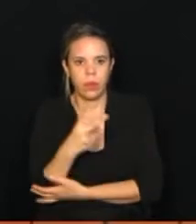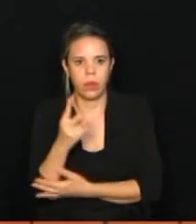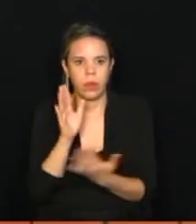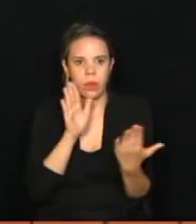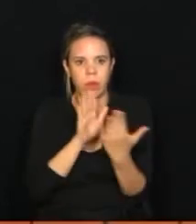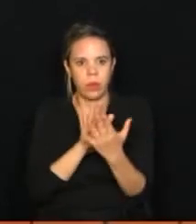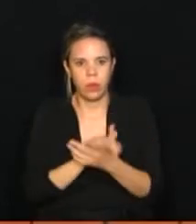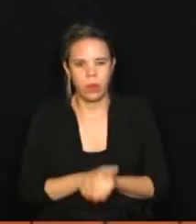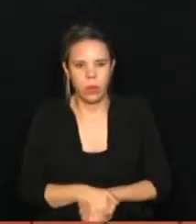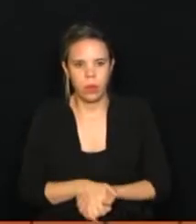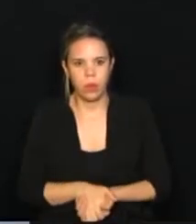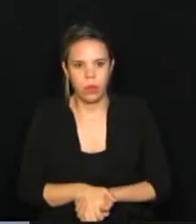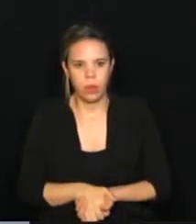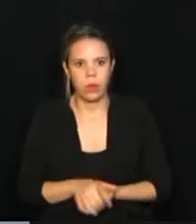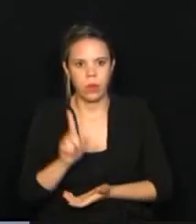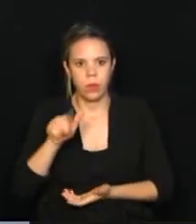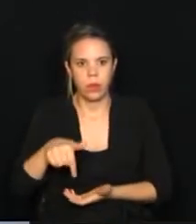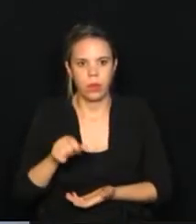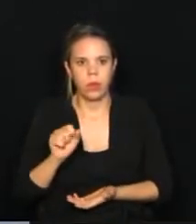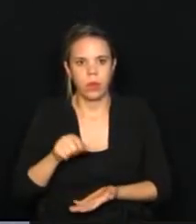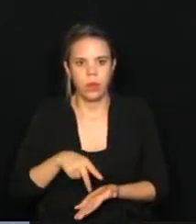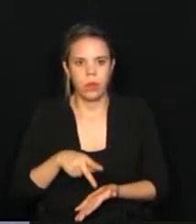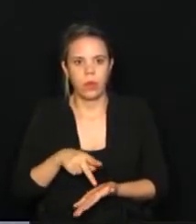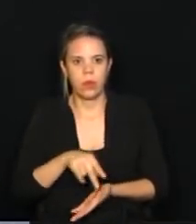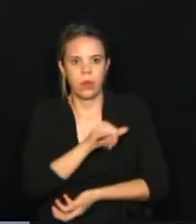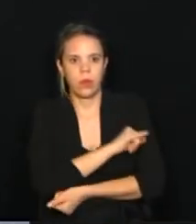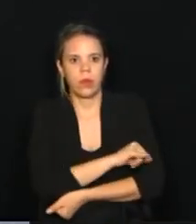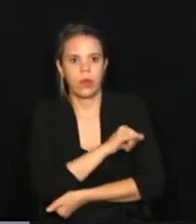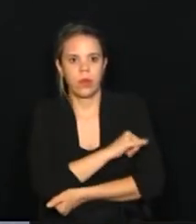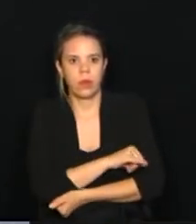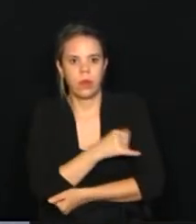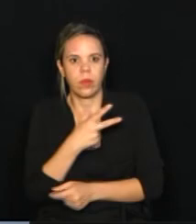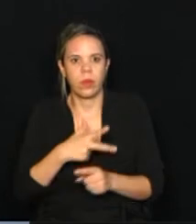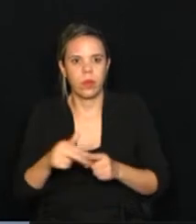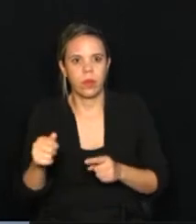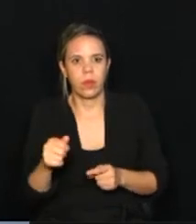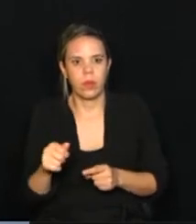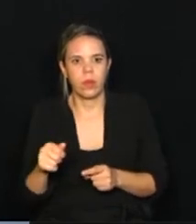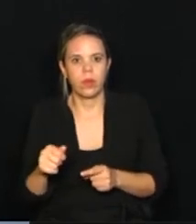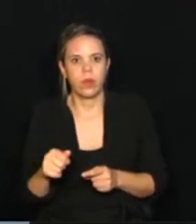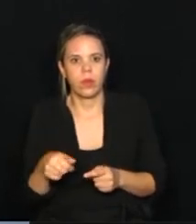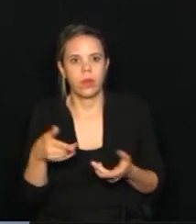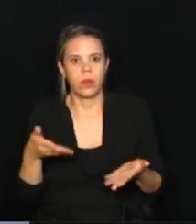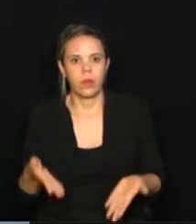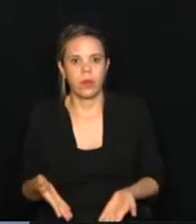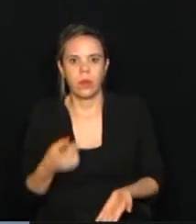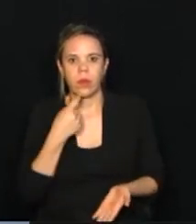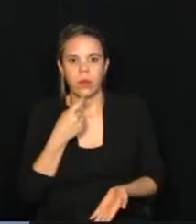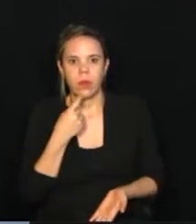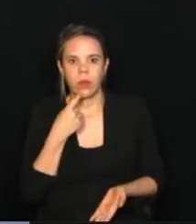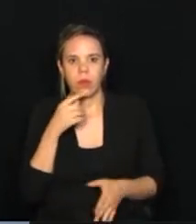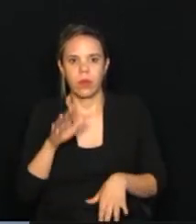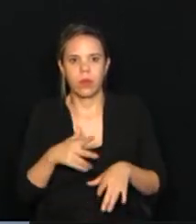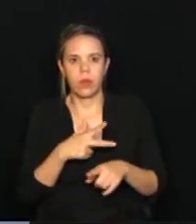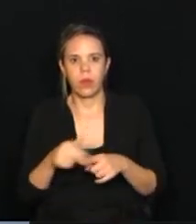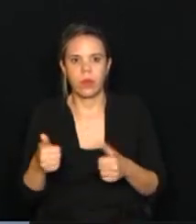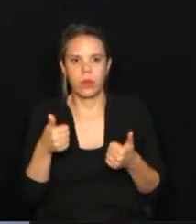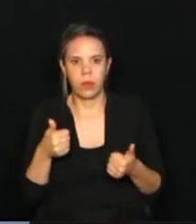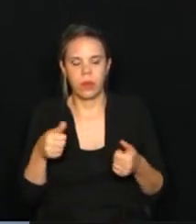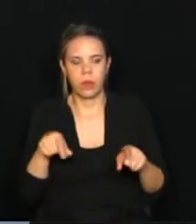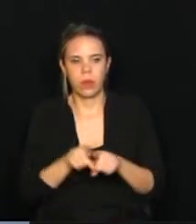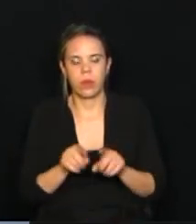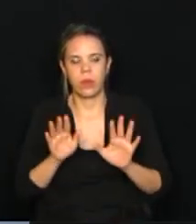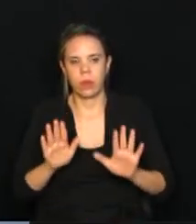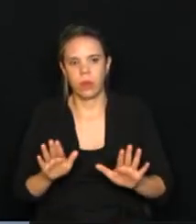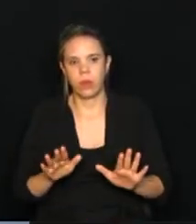confrontos. Isso, a gente jogou lá no Rio, a gente venceu e jogamos aqui em Campinas e a gente venceu bem também, mas